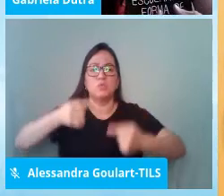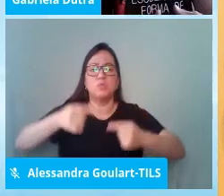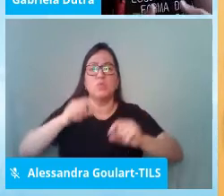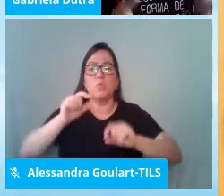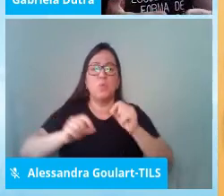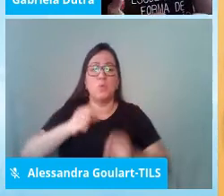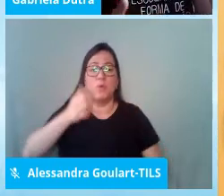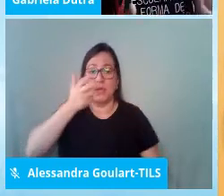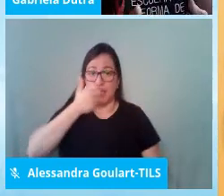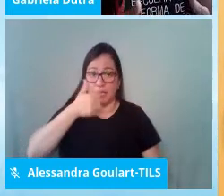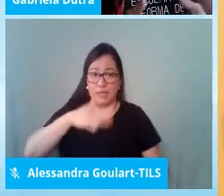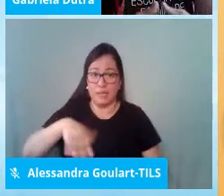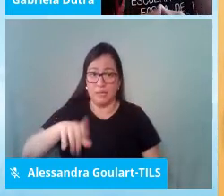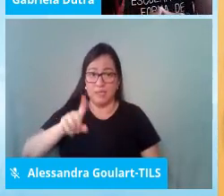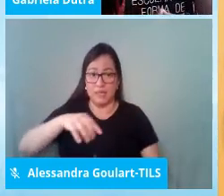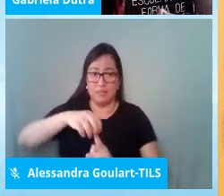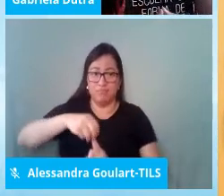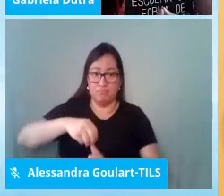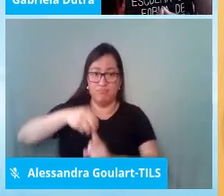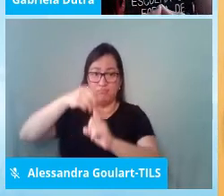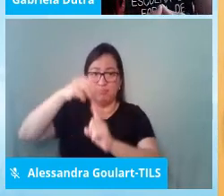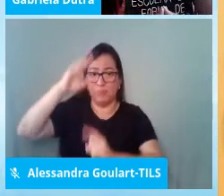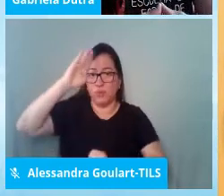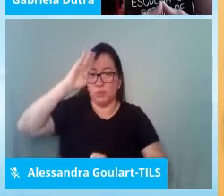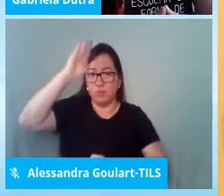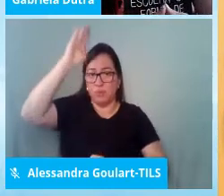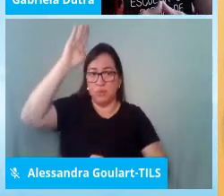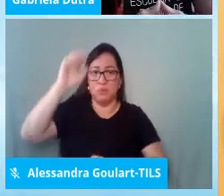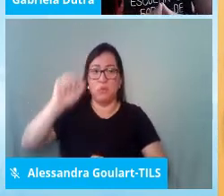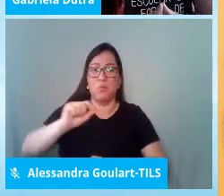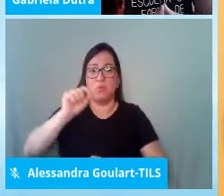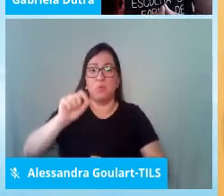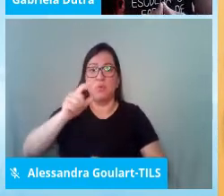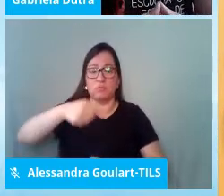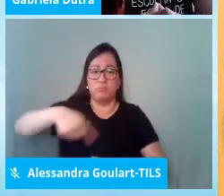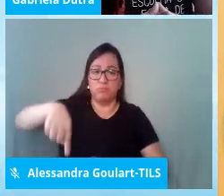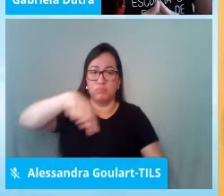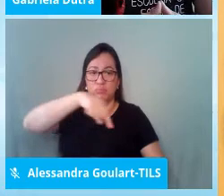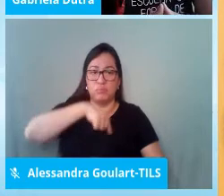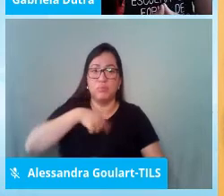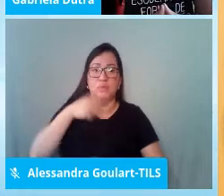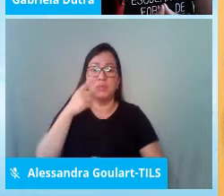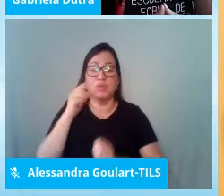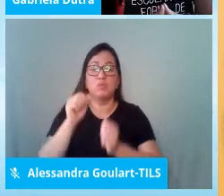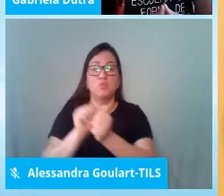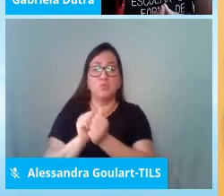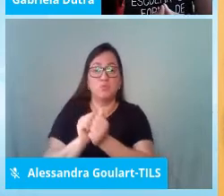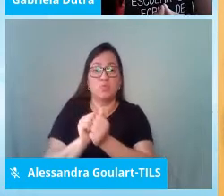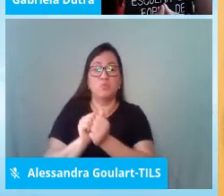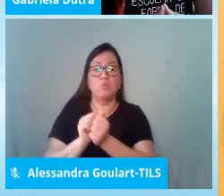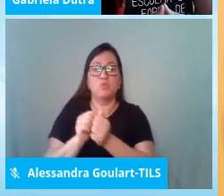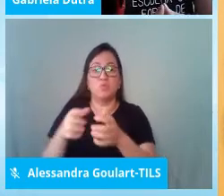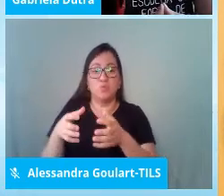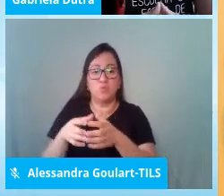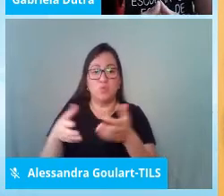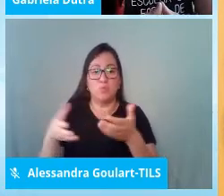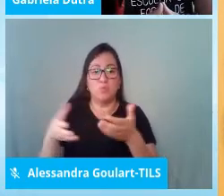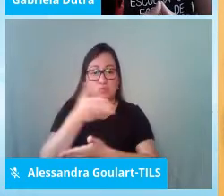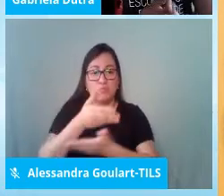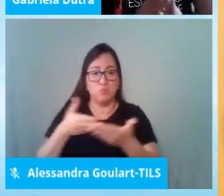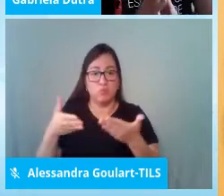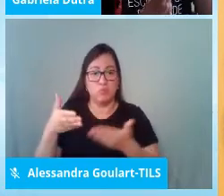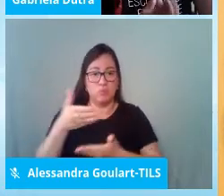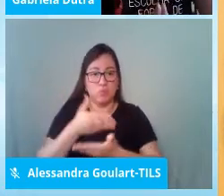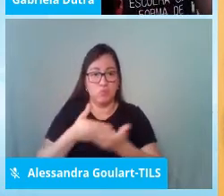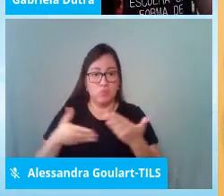vocês há algum tempo, né? Uma campanha que o PIN está sendo um articulador aqui no estado do Rio Grande do Sul, é